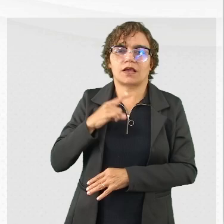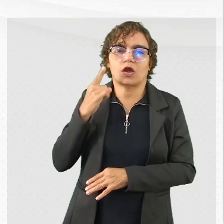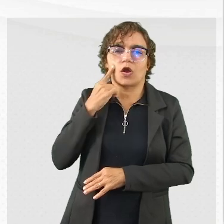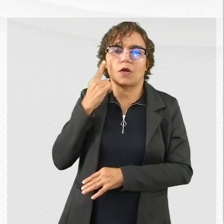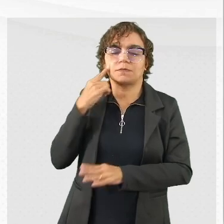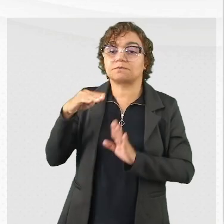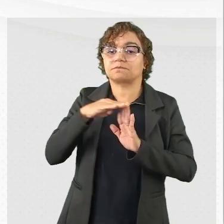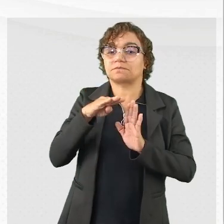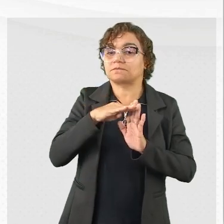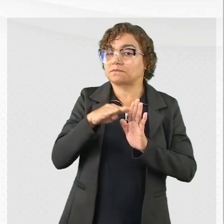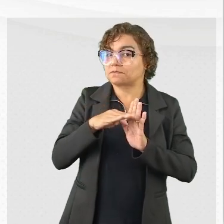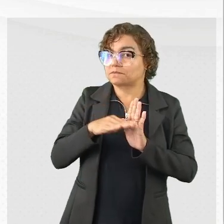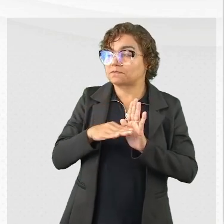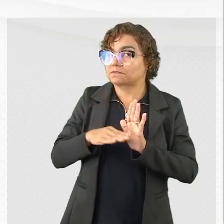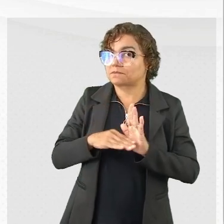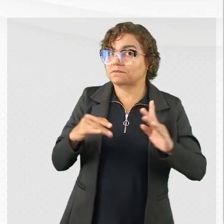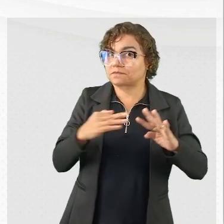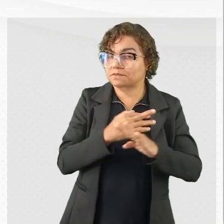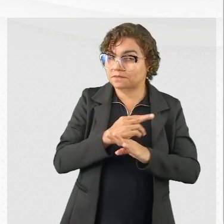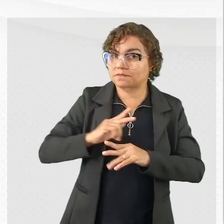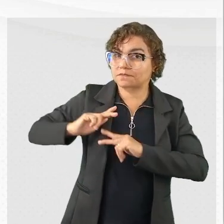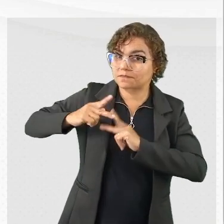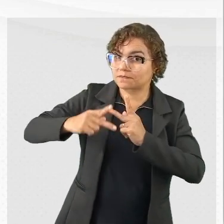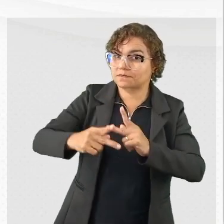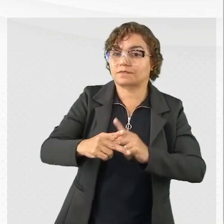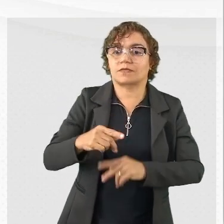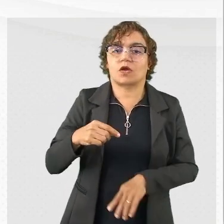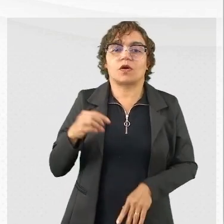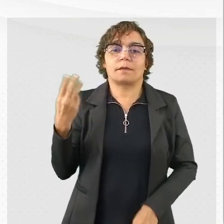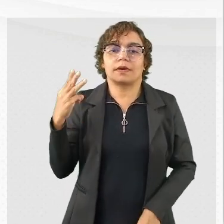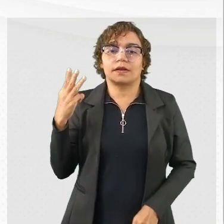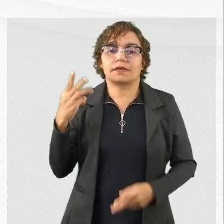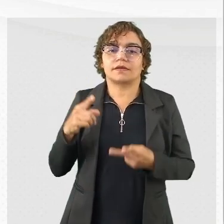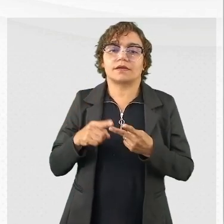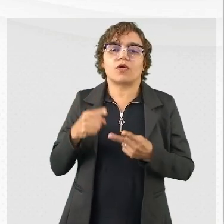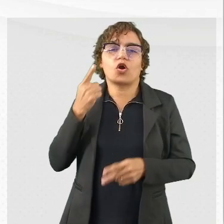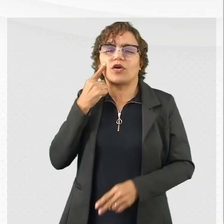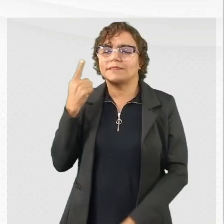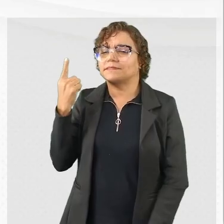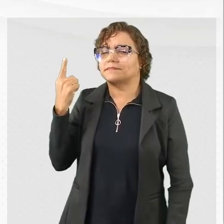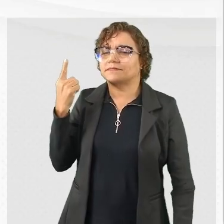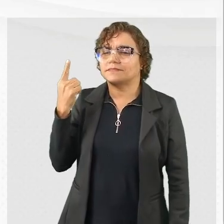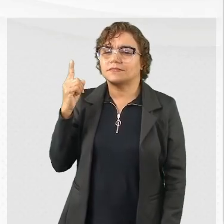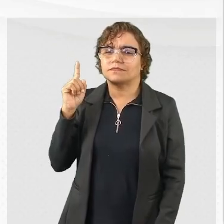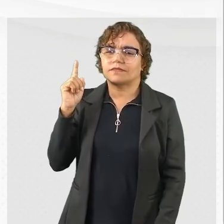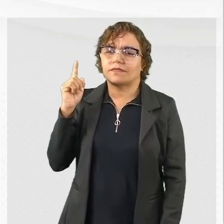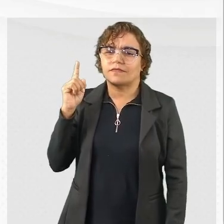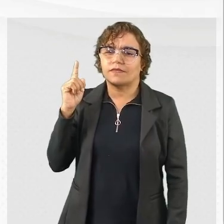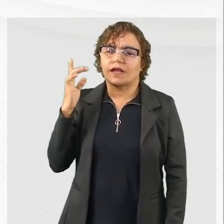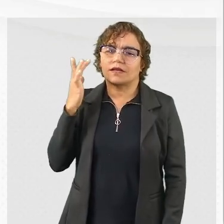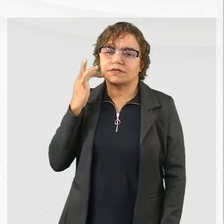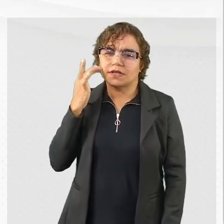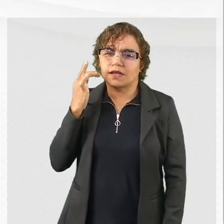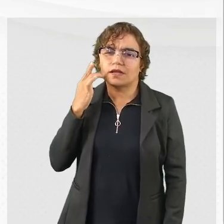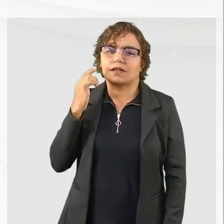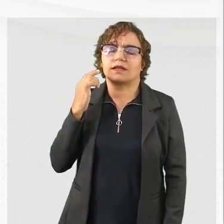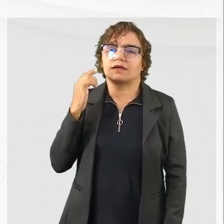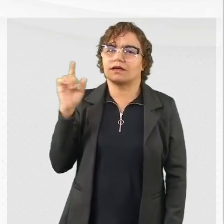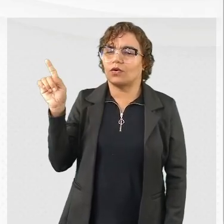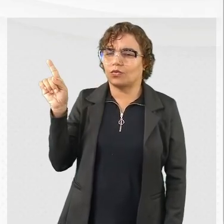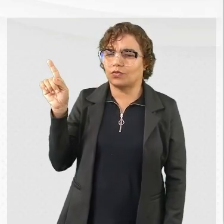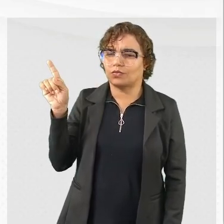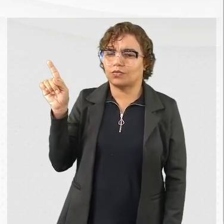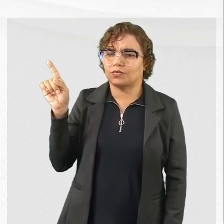são as capitanias hereditárias. Então, você tinha Maranhão ali 2 vezes, Ceará, Rio Grande do Norte, Itamaracá, Pernambuco,